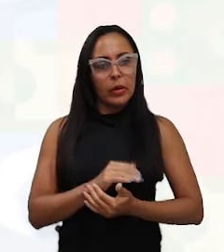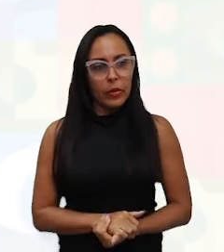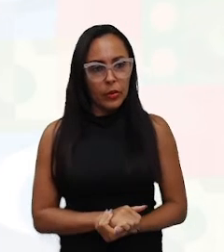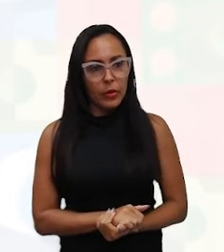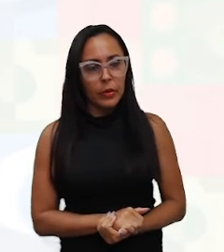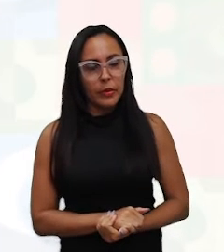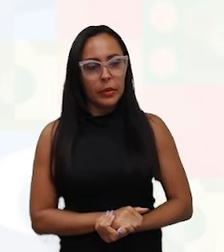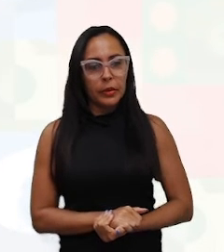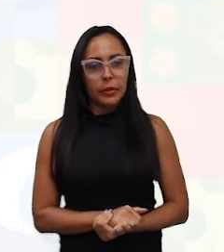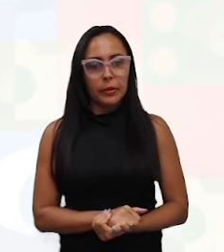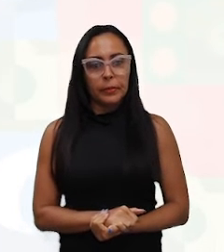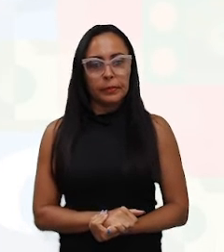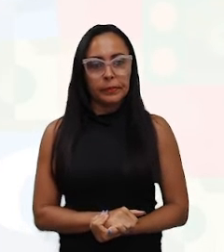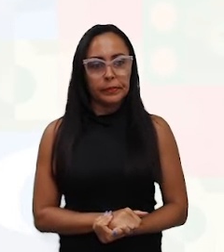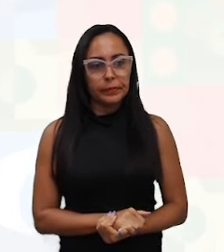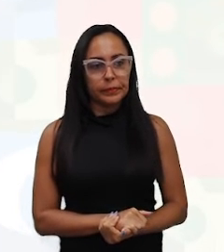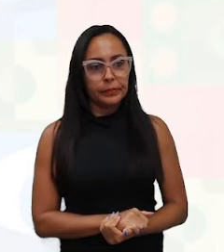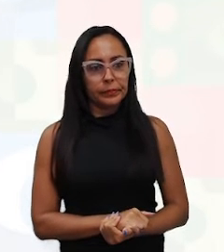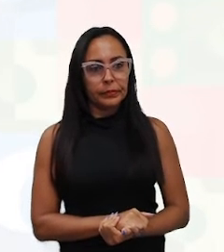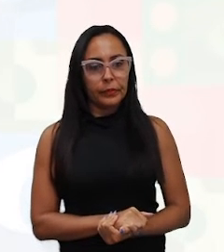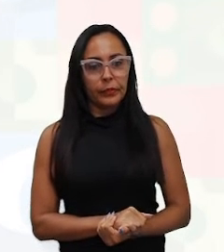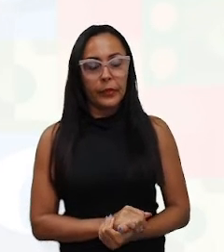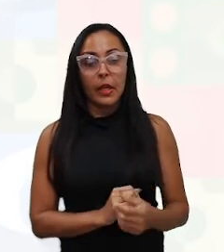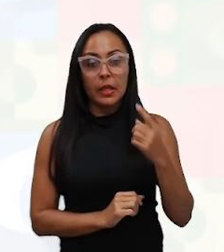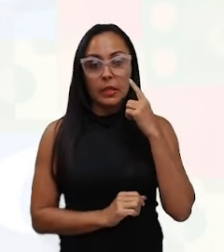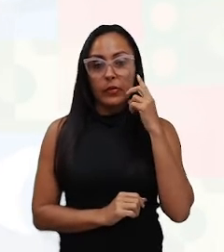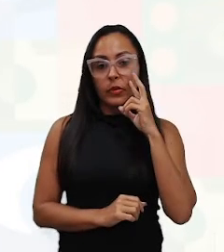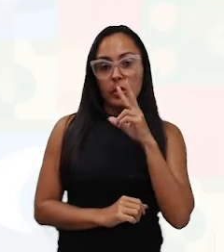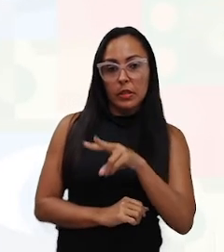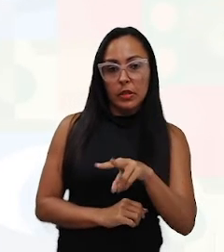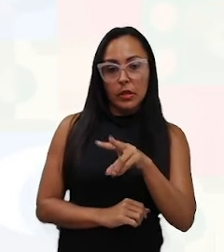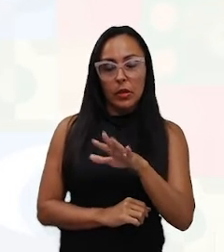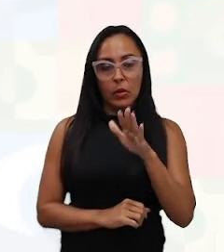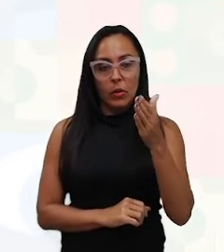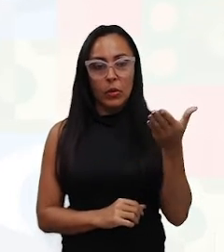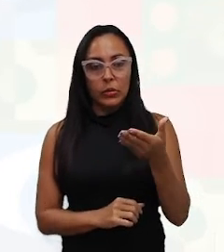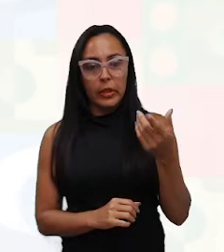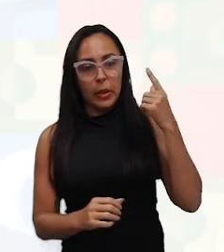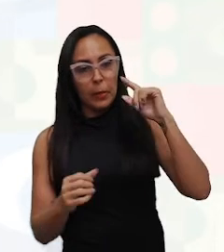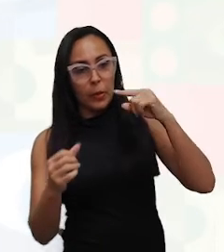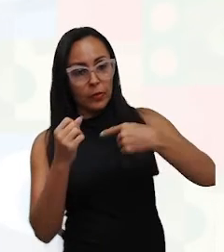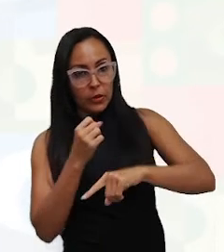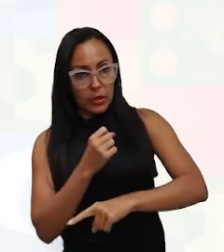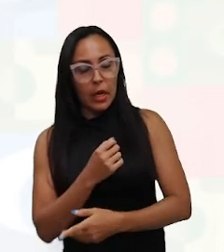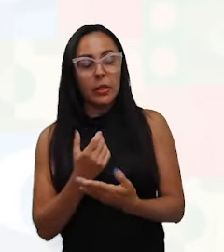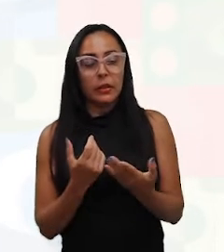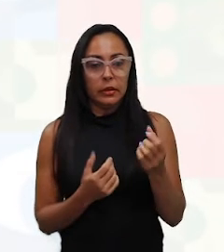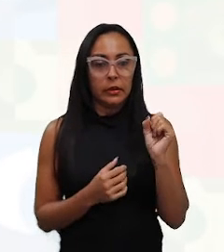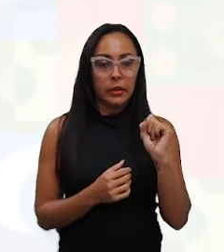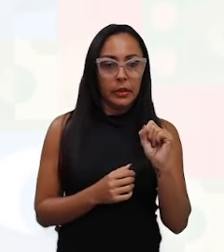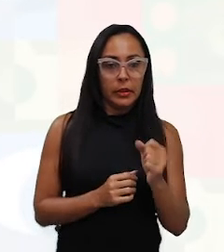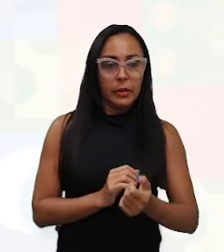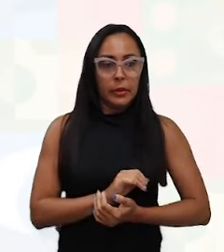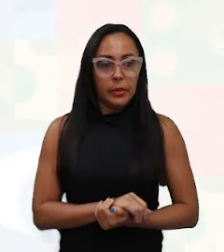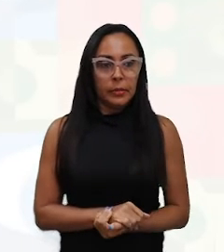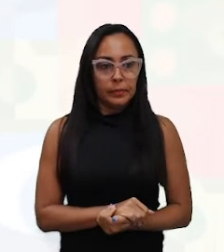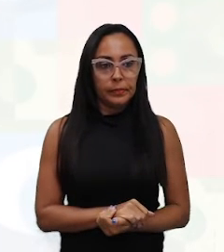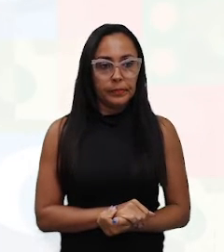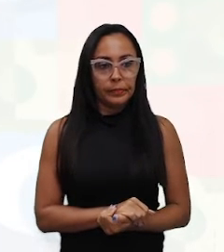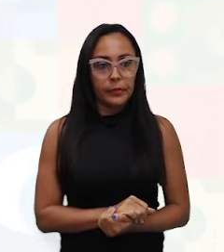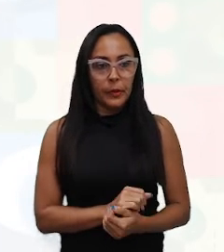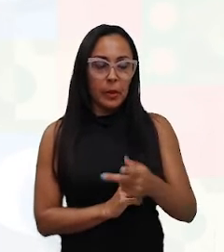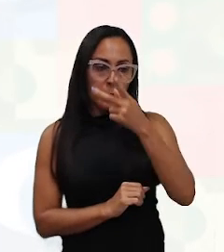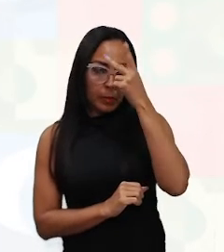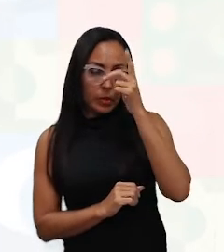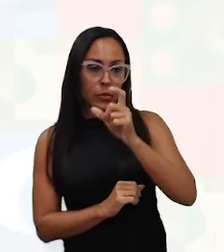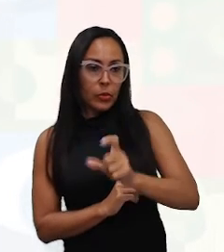nesse ambiente, né? Então, essa visão que a gente tem é da profundidade da parede, né, do quarto, como se a pessoa